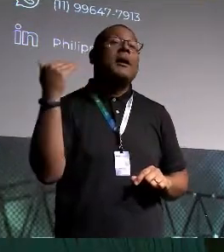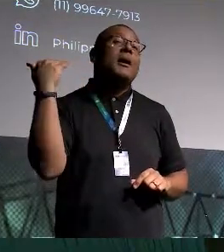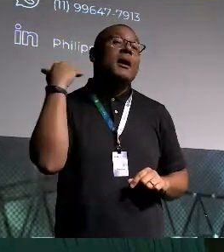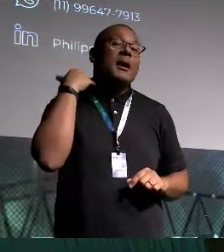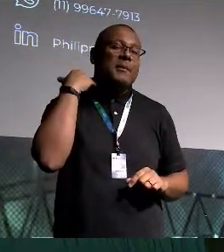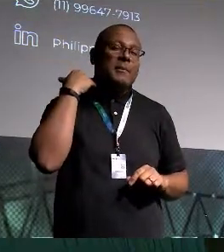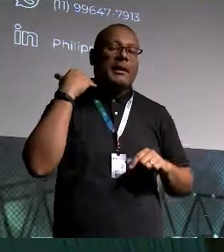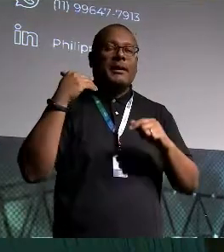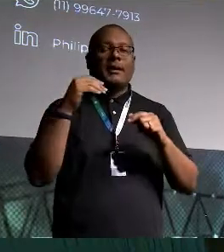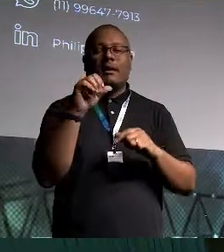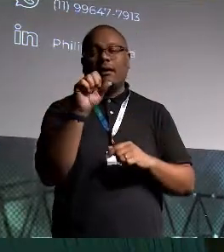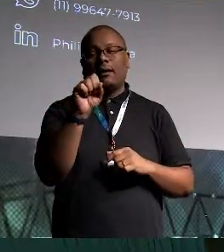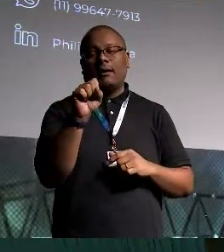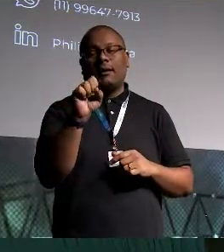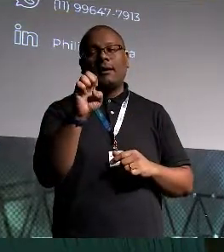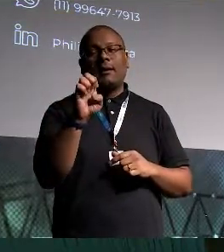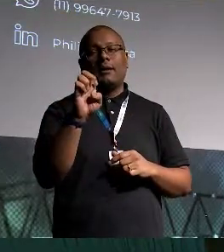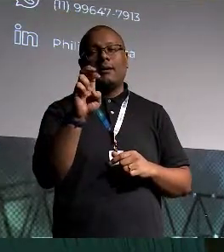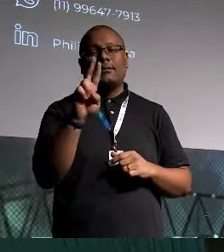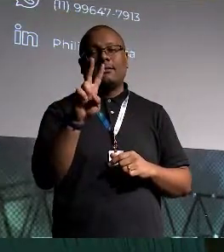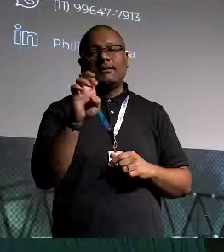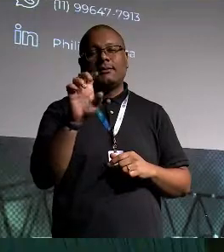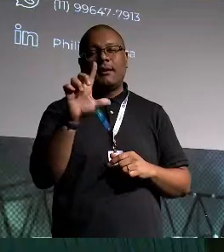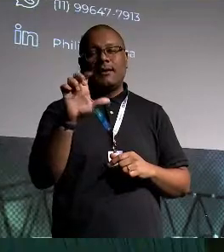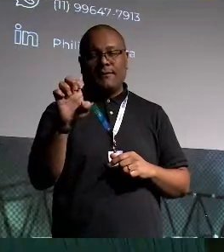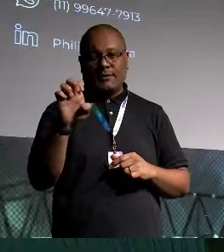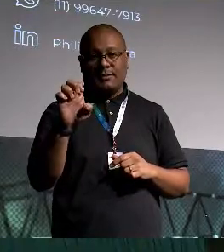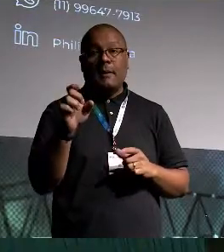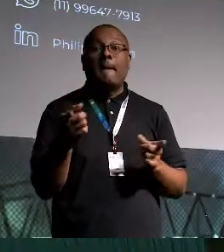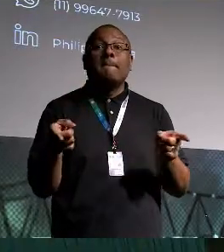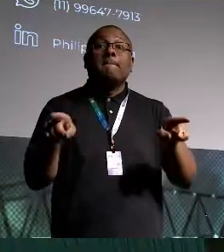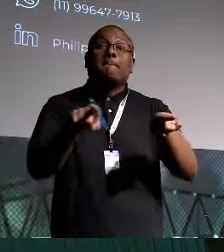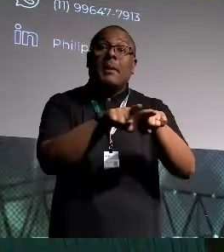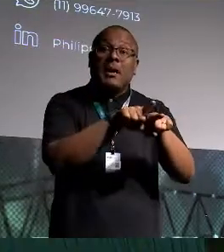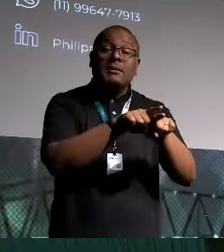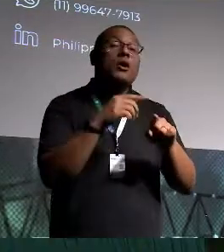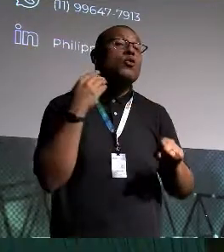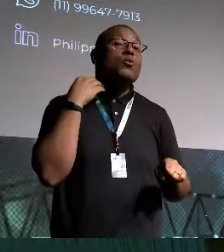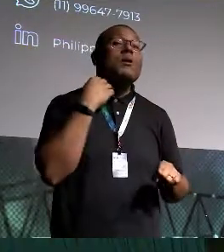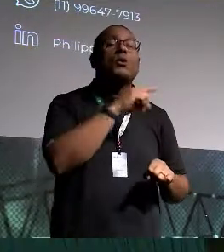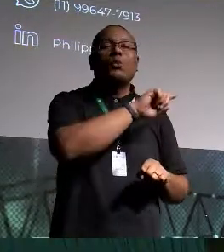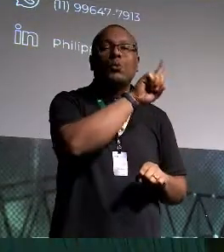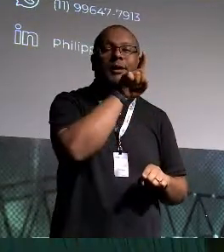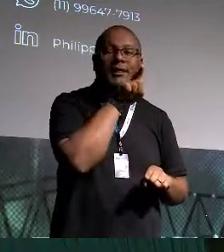que a gente está construindo também, em parceria com o Banco Itaú.